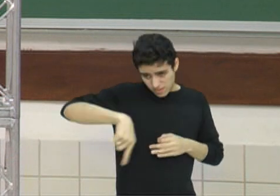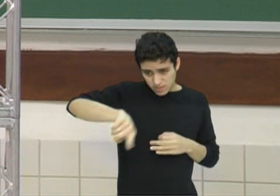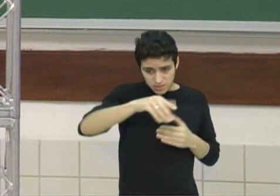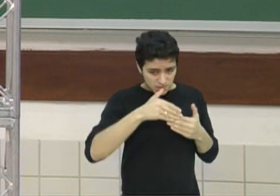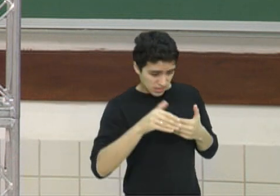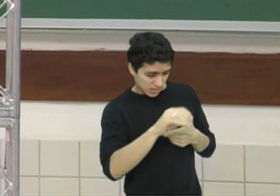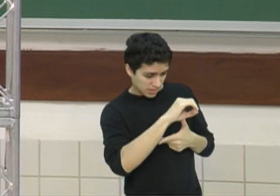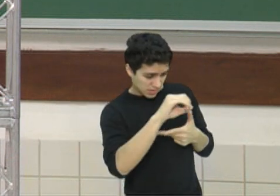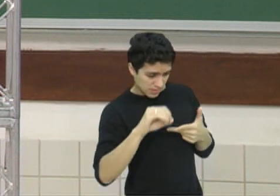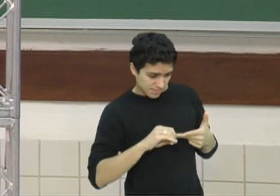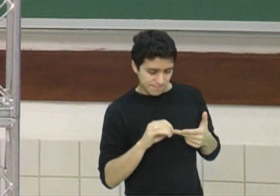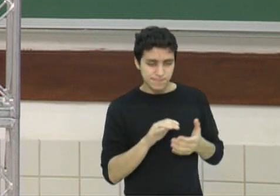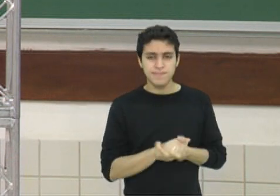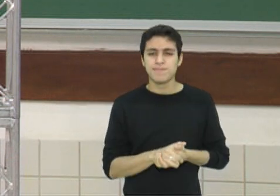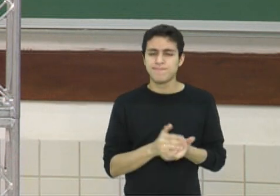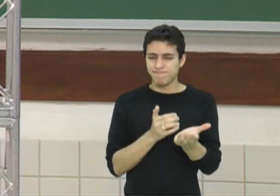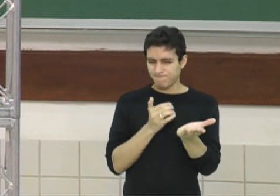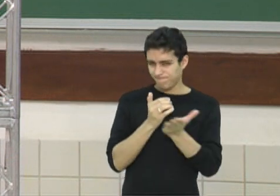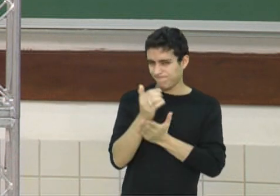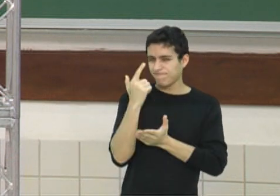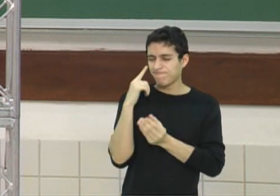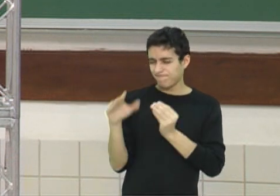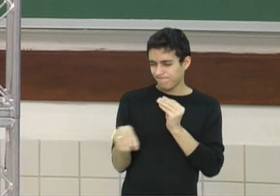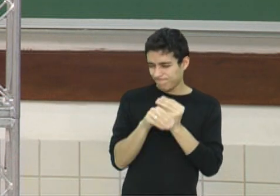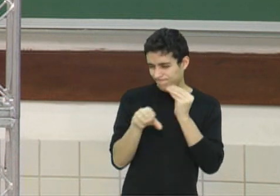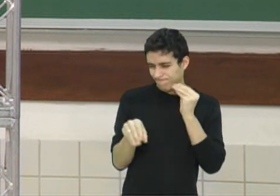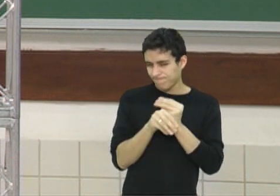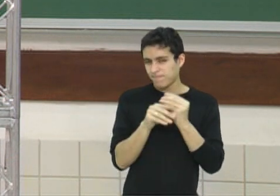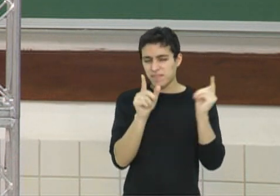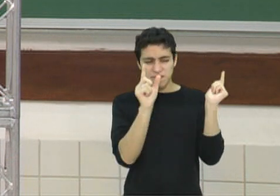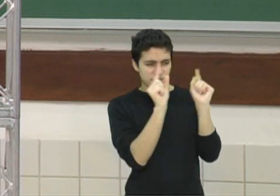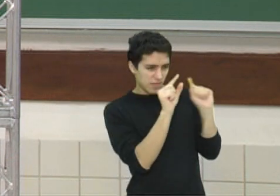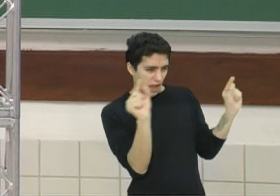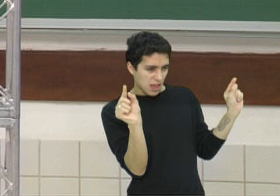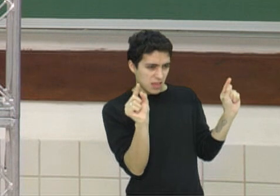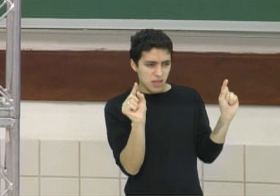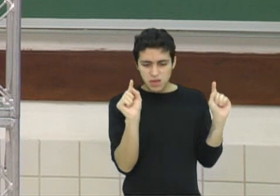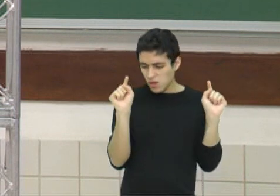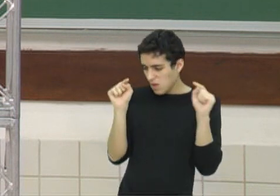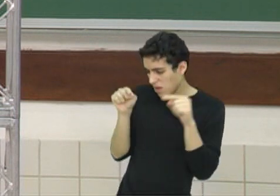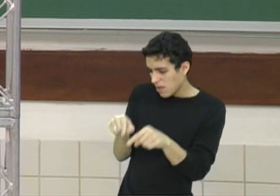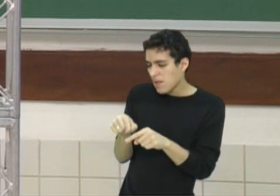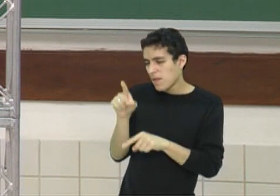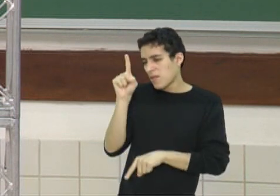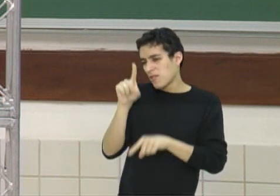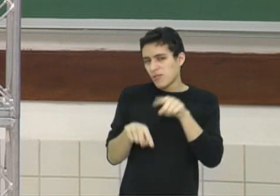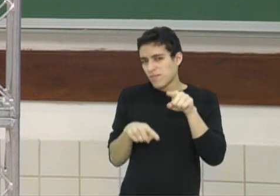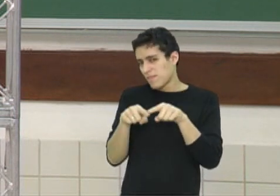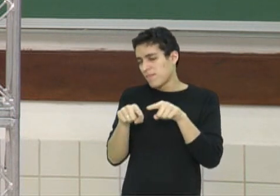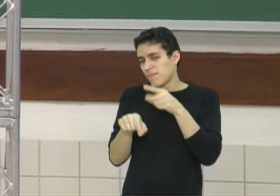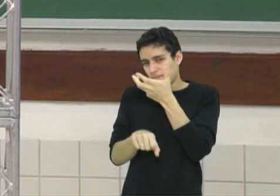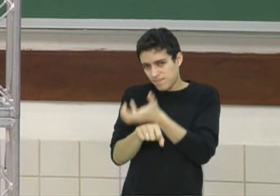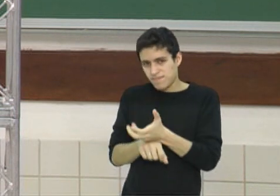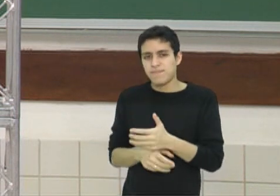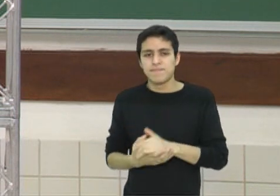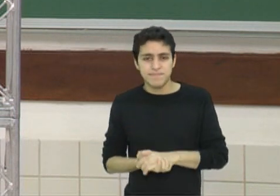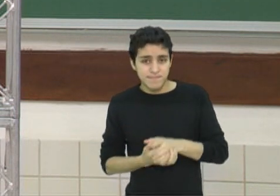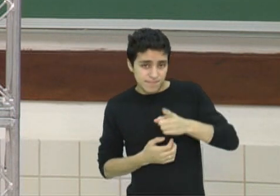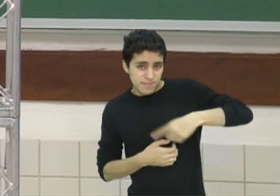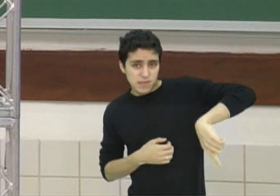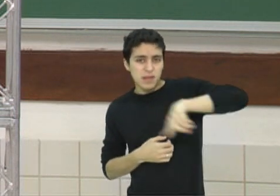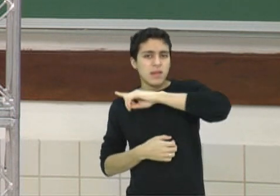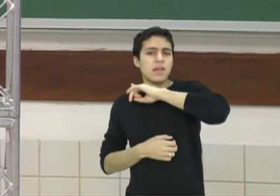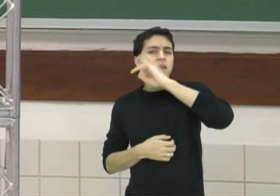Enem. Então eu vou começar a fazer pequenas associações de frases com matéria, para que vocês guardem na cabeça